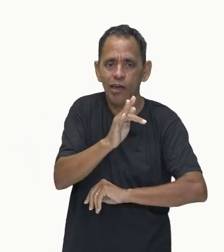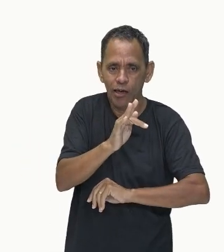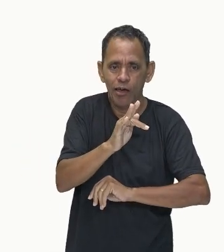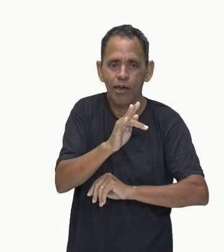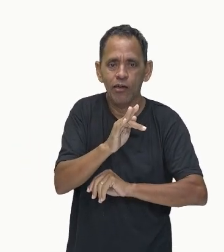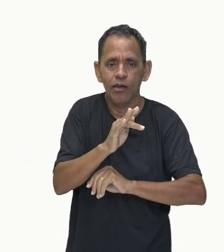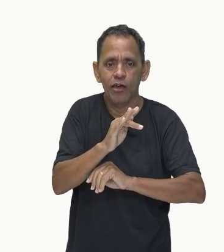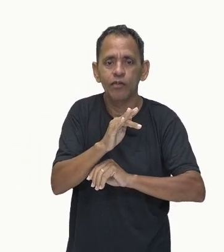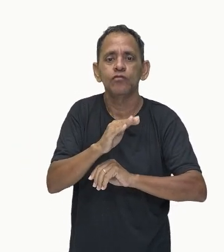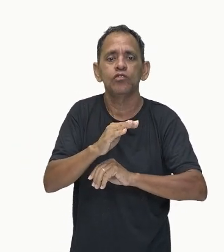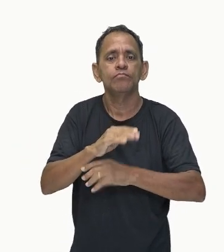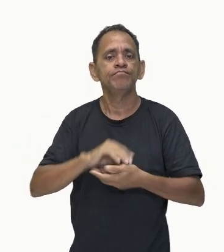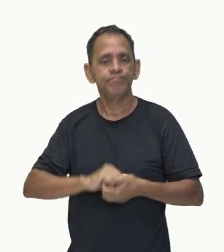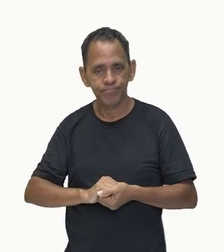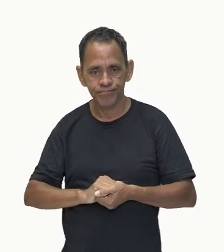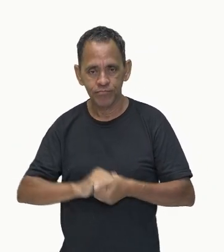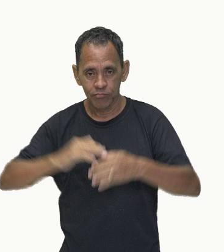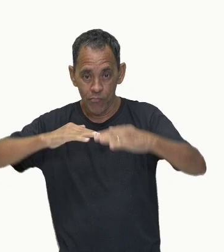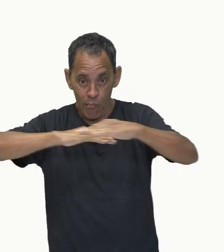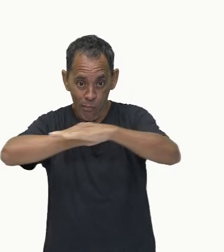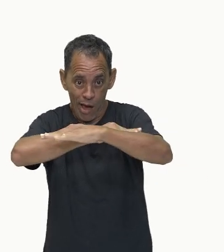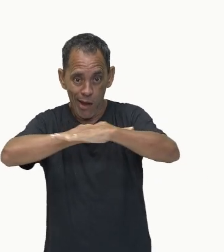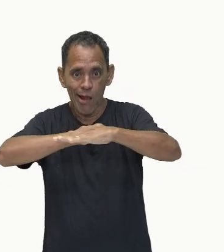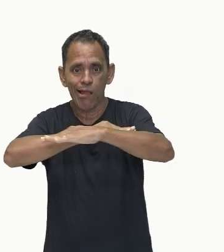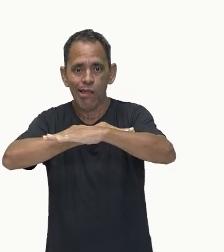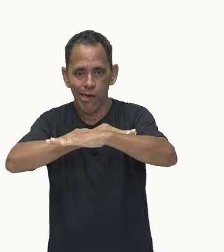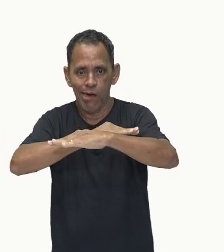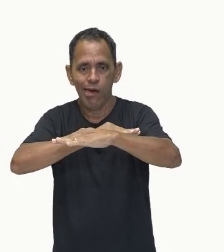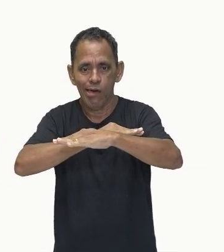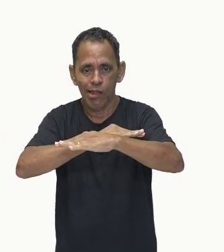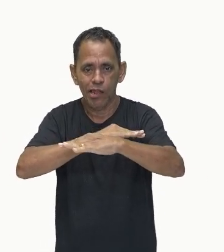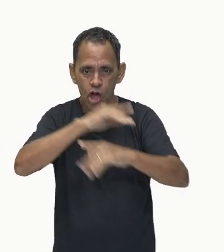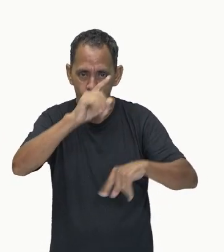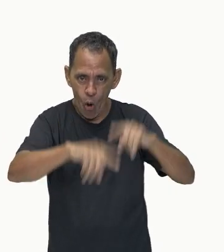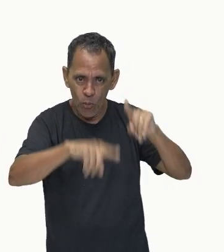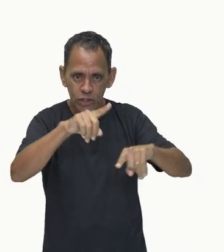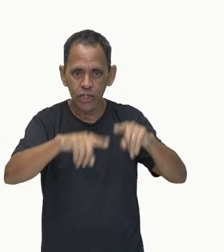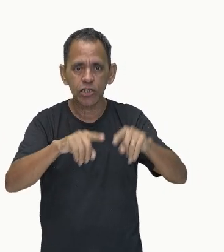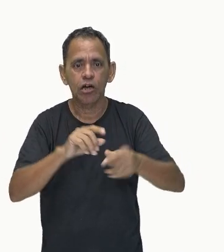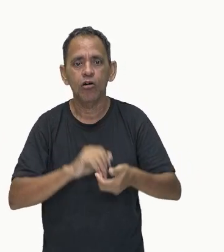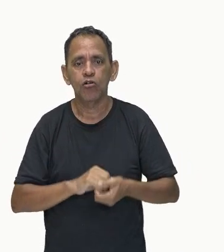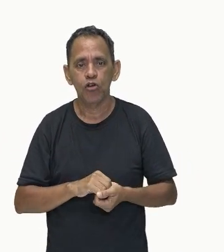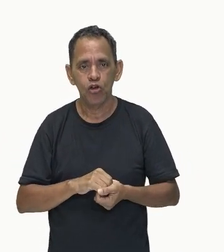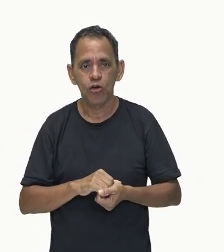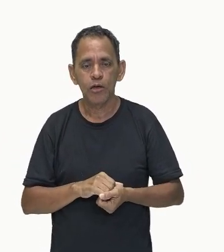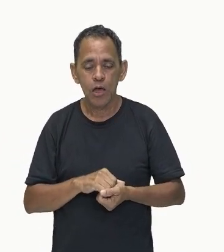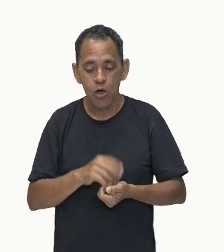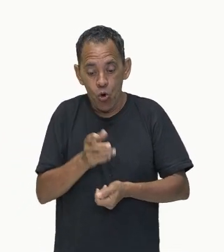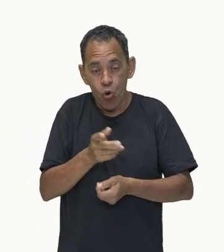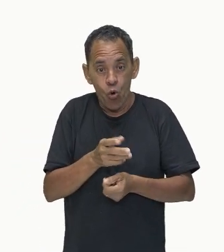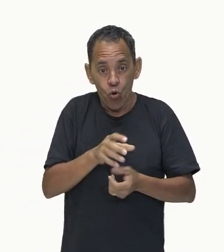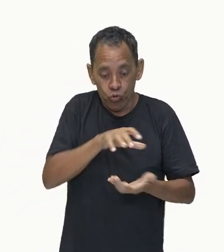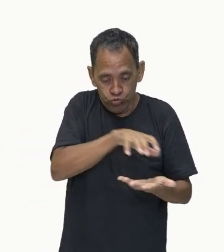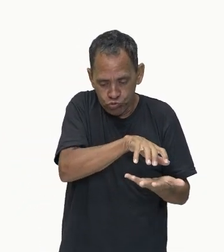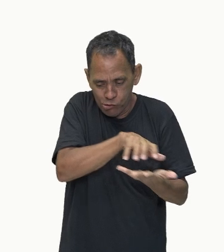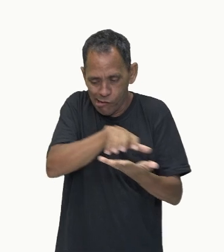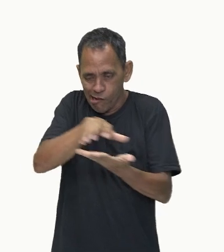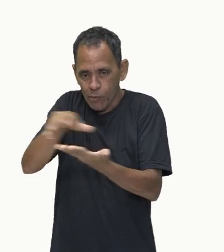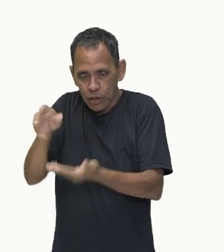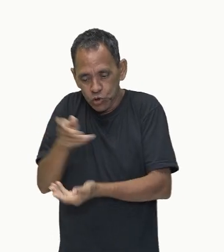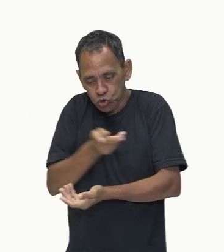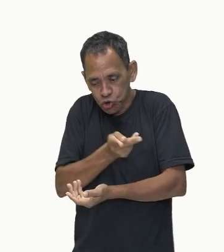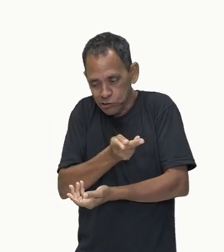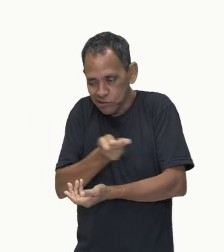paralela à superfície de apoio ao corpo, né? Então o deslocamento do corpo é horizontal, porque a superfície está na